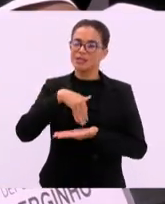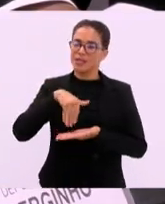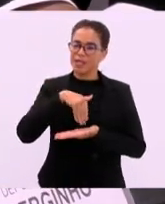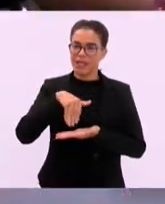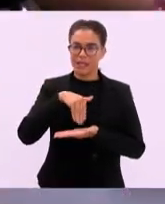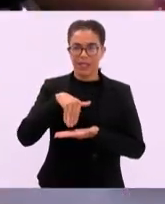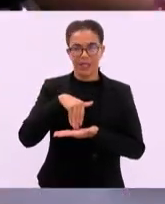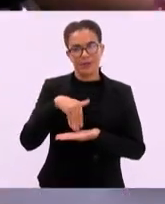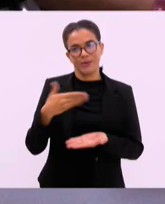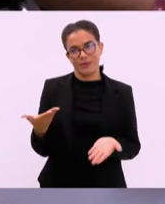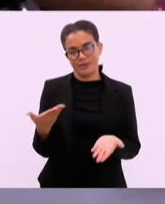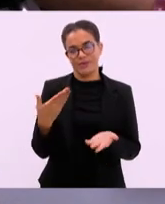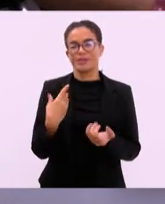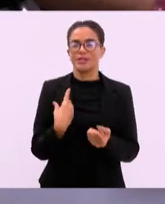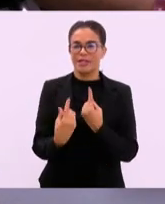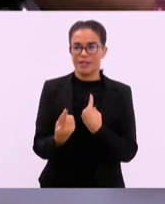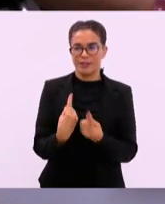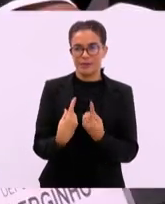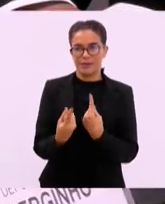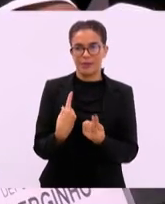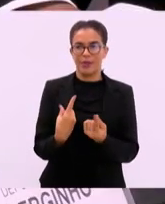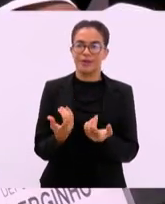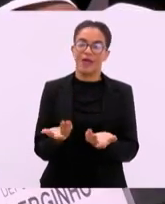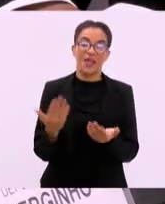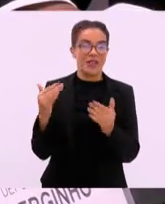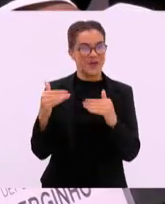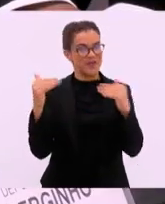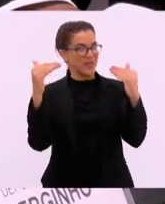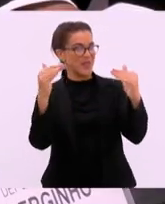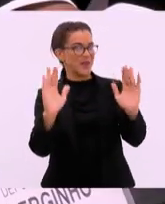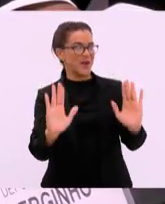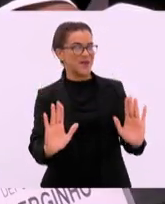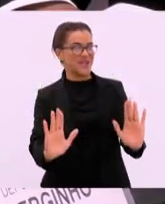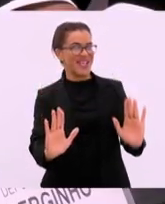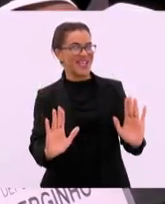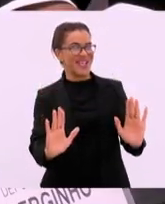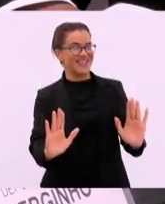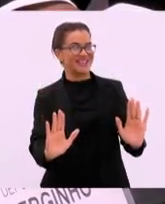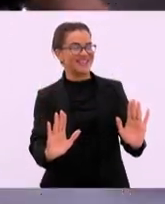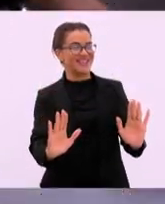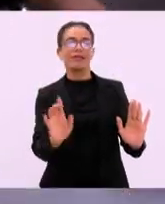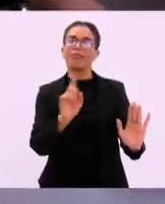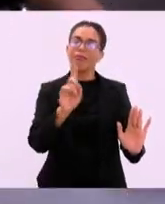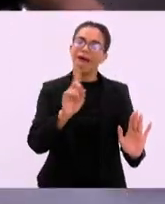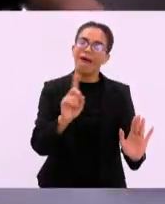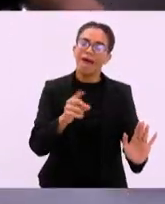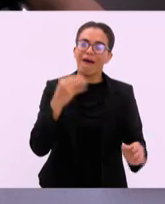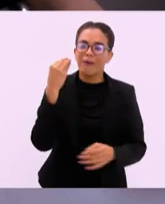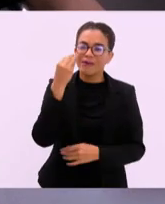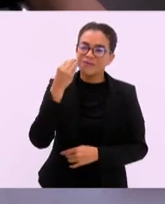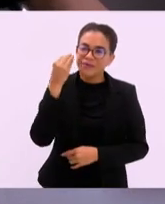cidade do Rio de Janeiro. Aí, Vossa Excelência está usando o argumento de autoridade. Não, é de experiência.